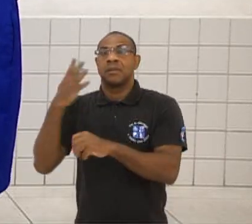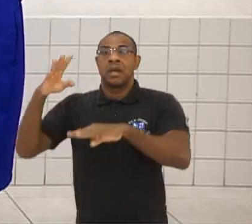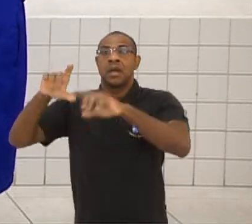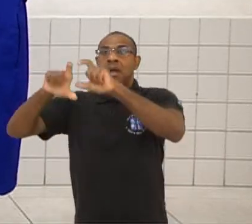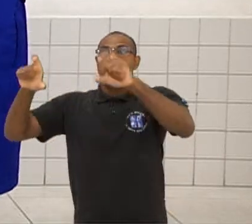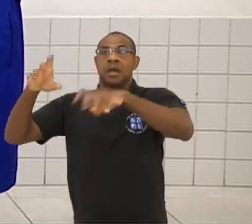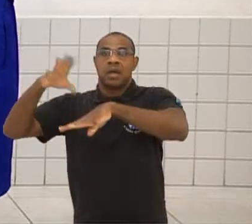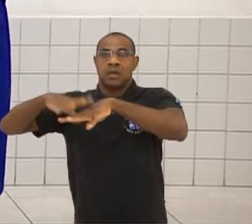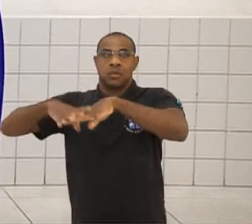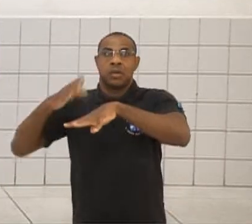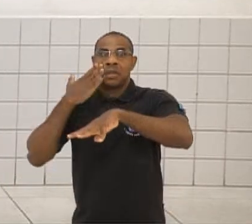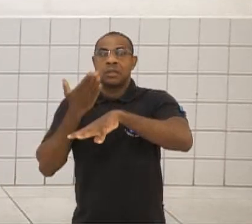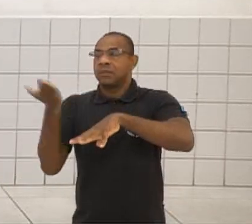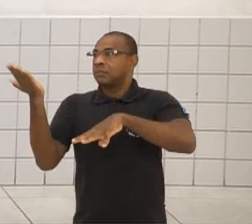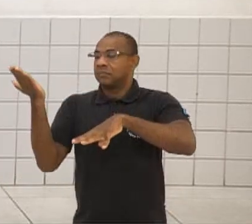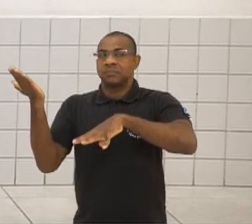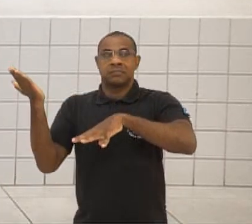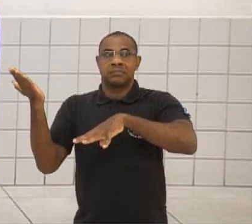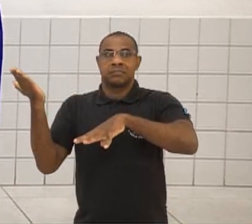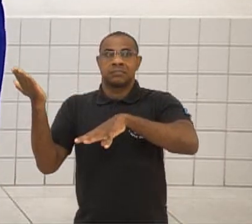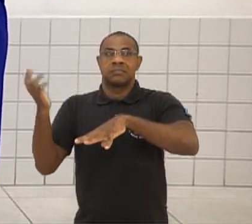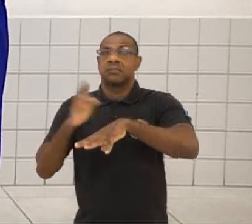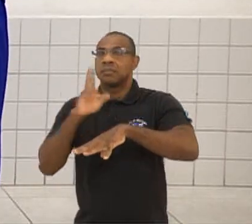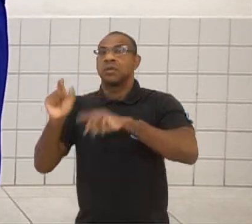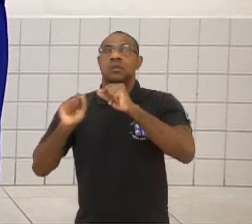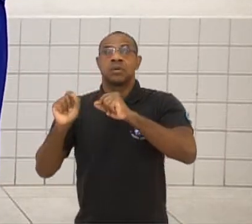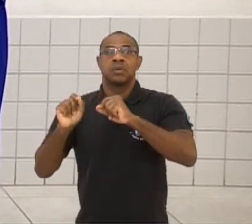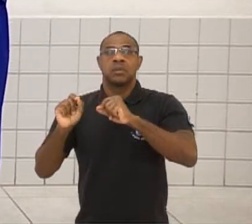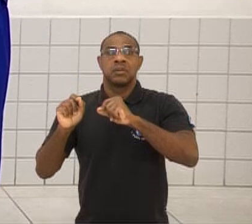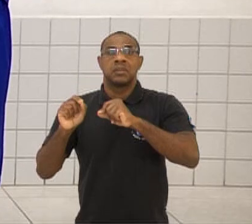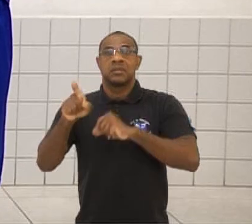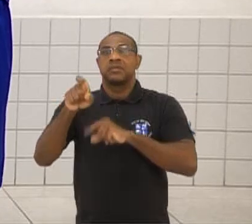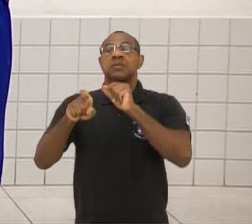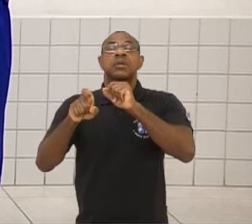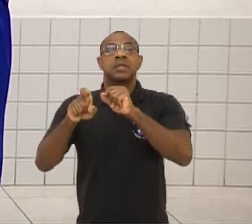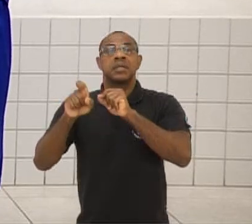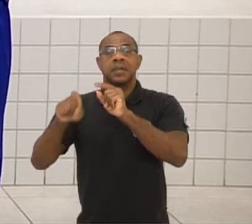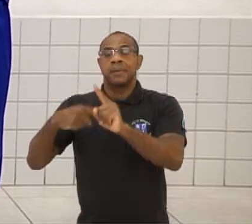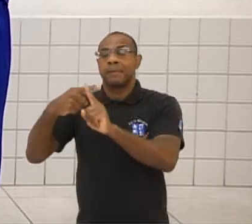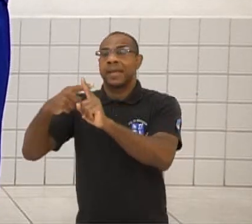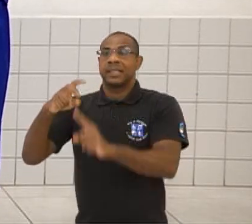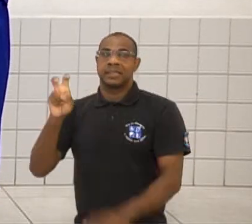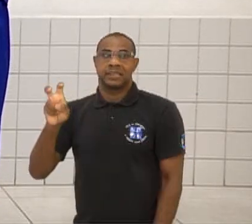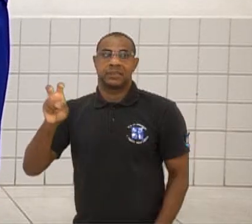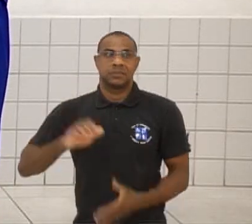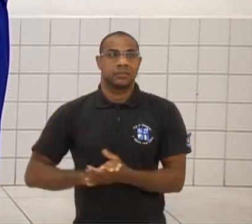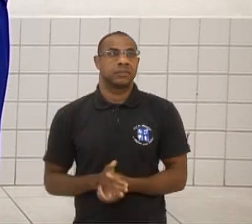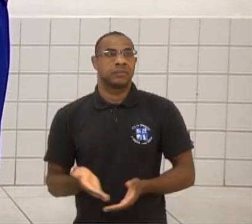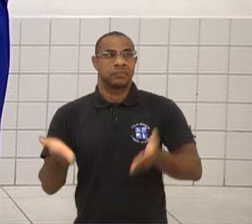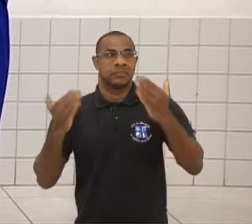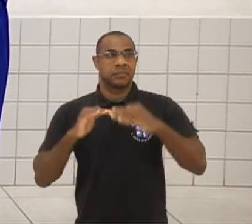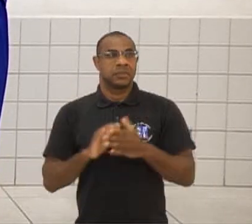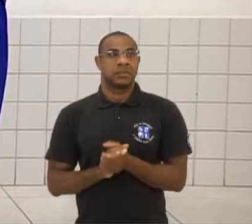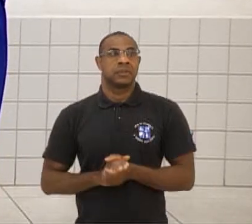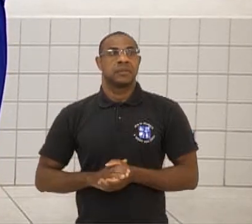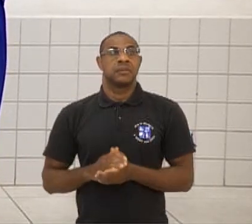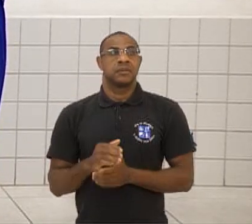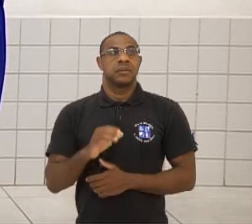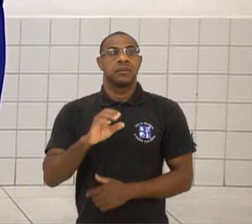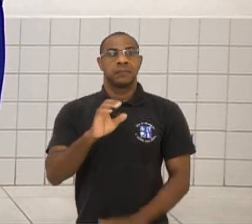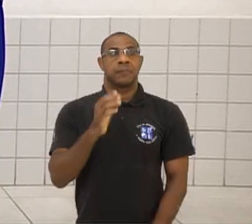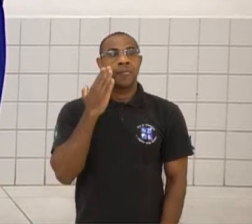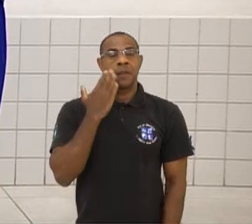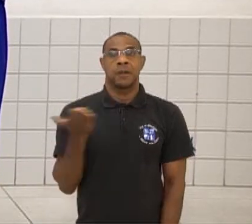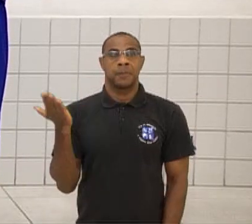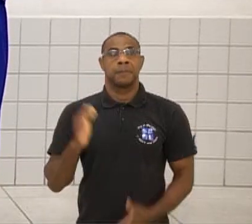equação de primeiro grau, nós determinamos que X é igual a +5. Para o Cl2O5, então vejam,